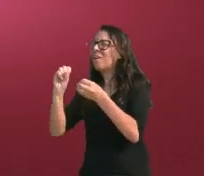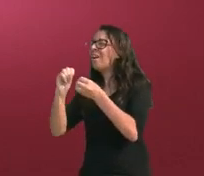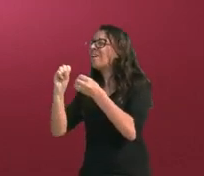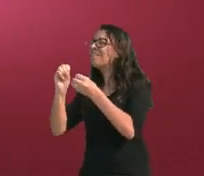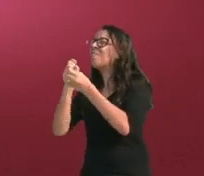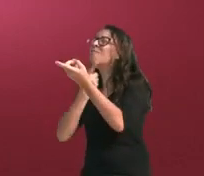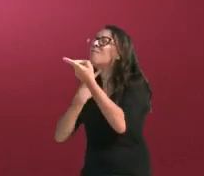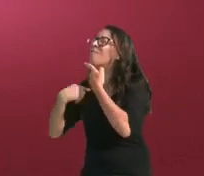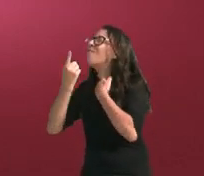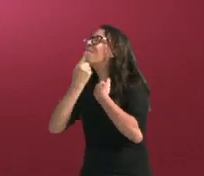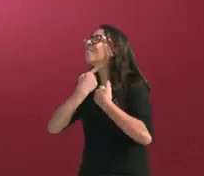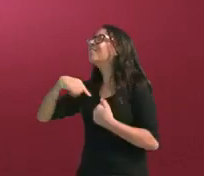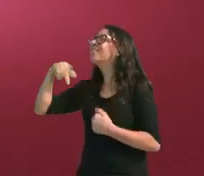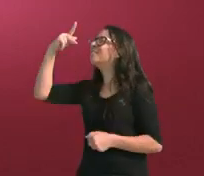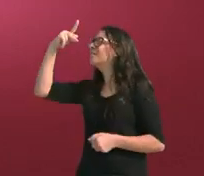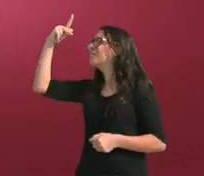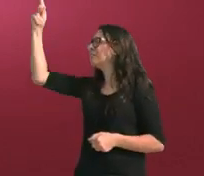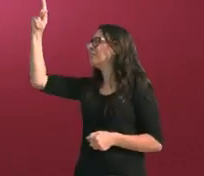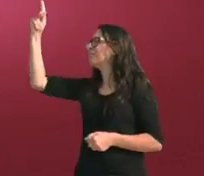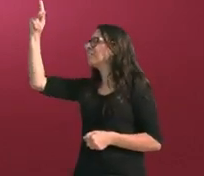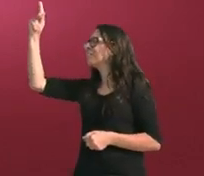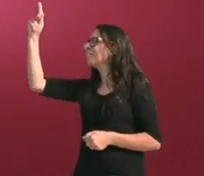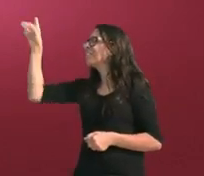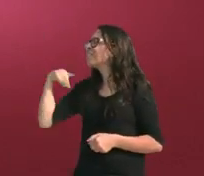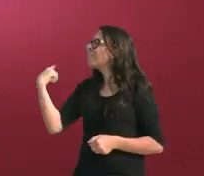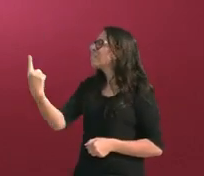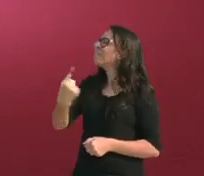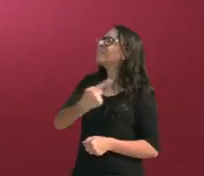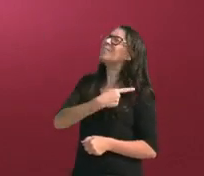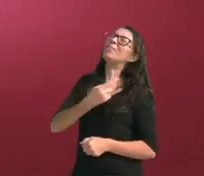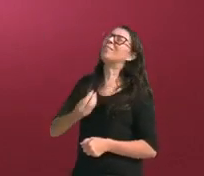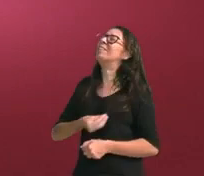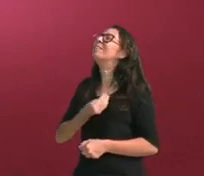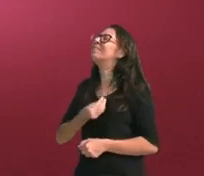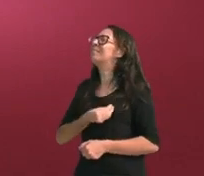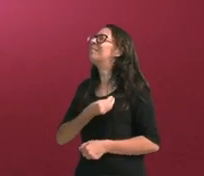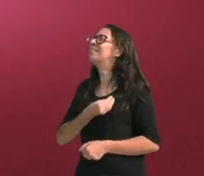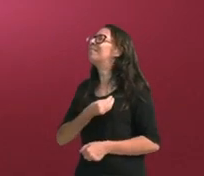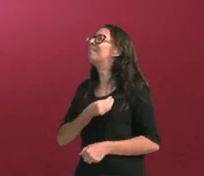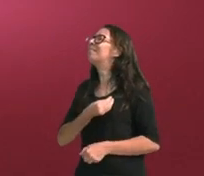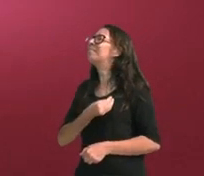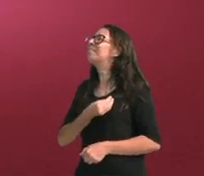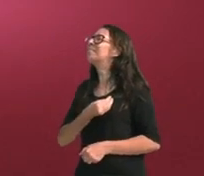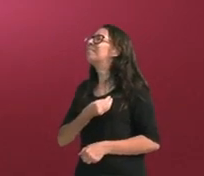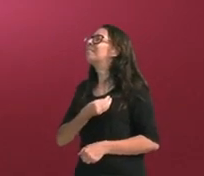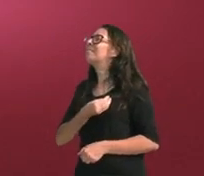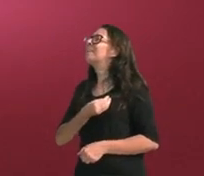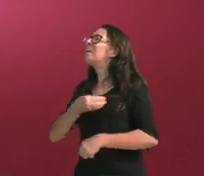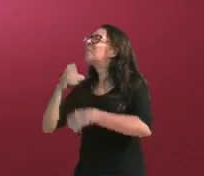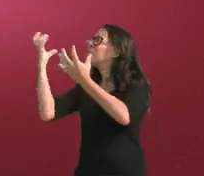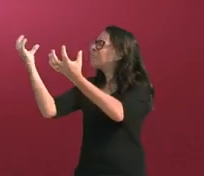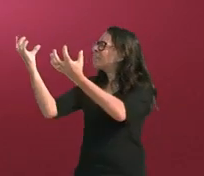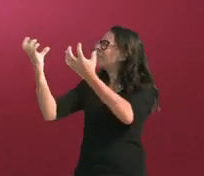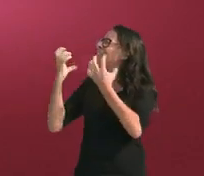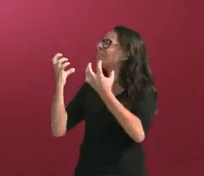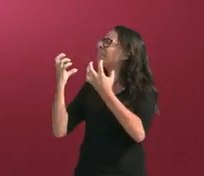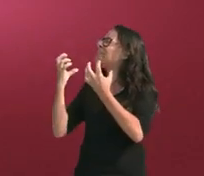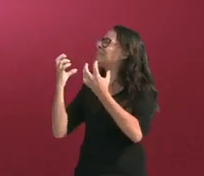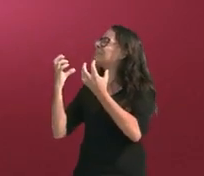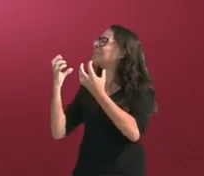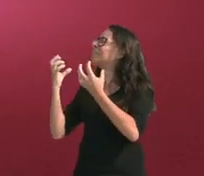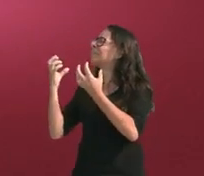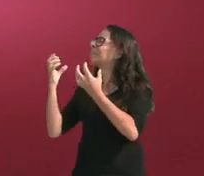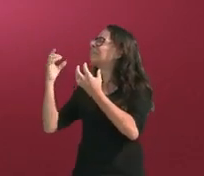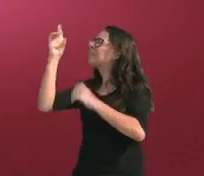Tua vontade em nossas vidas, para que a Tua vontade venha a ser realizada em nossas vidas, Senhor. Nos capacite, nos